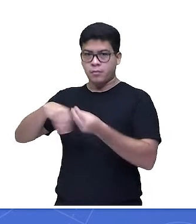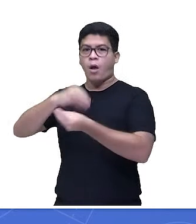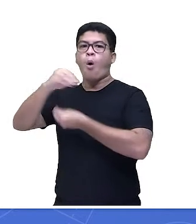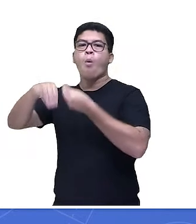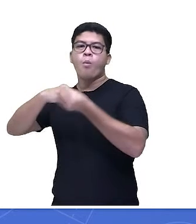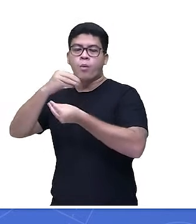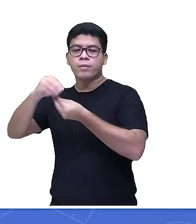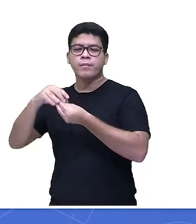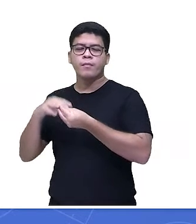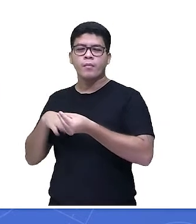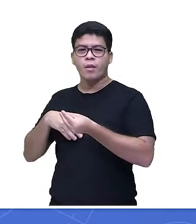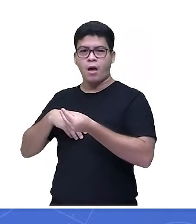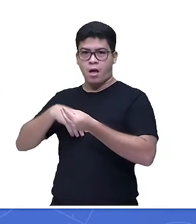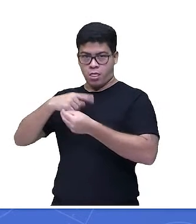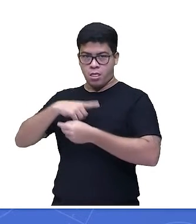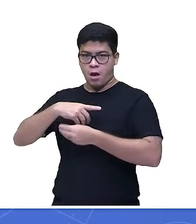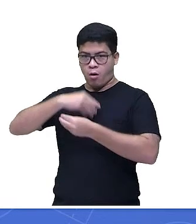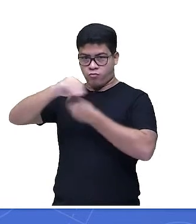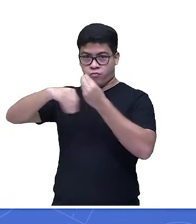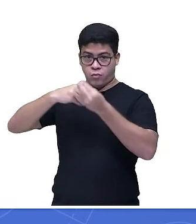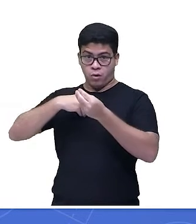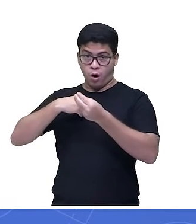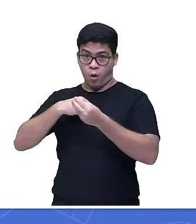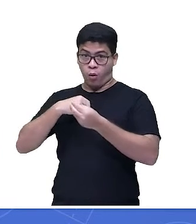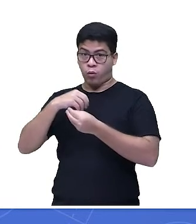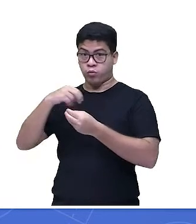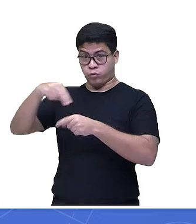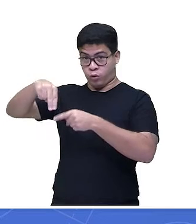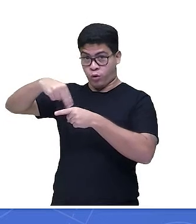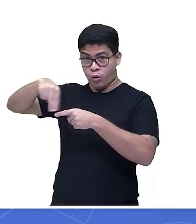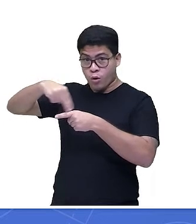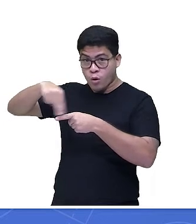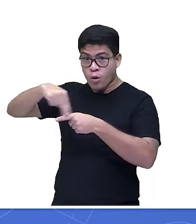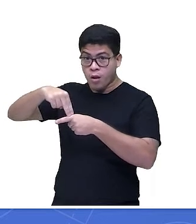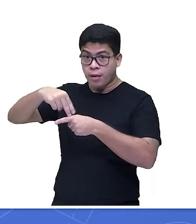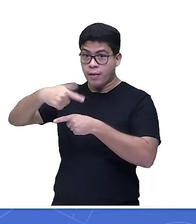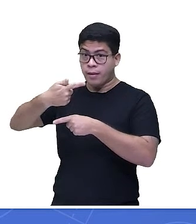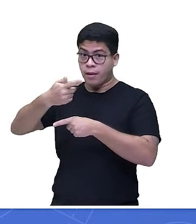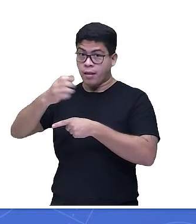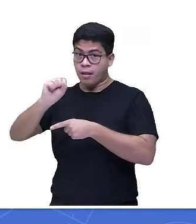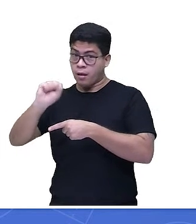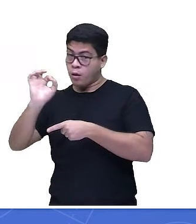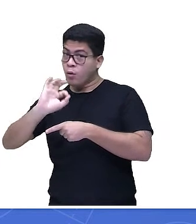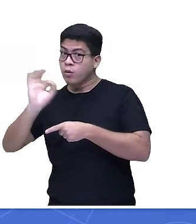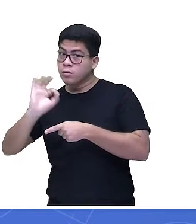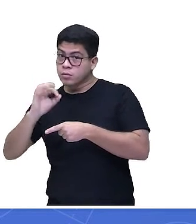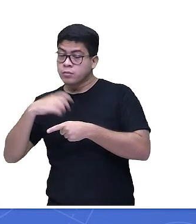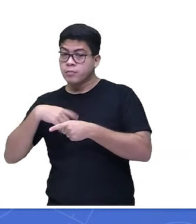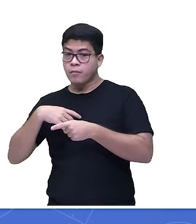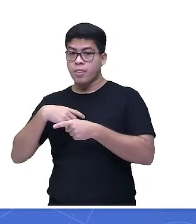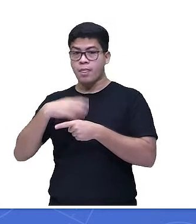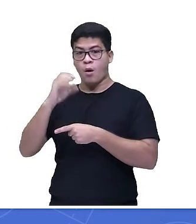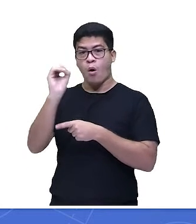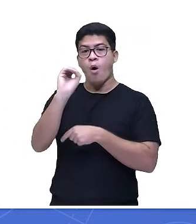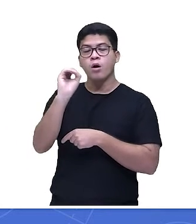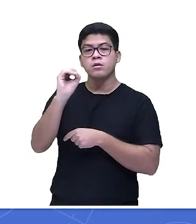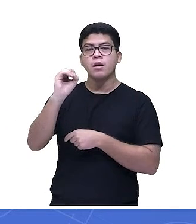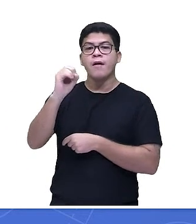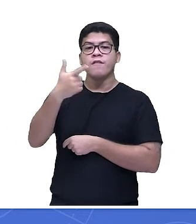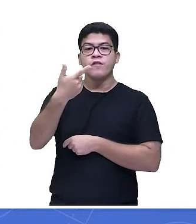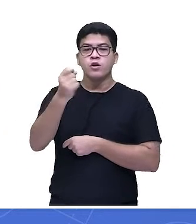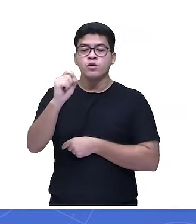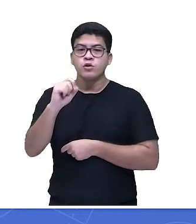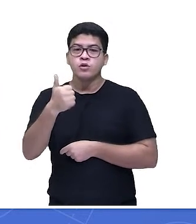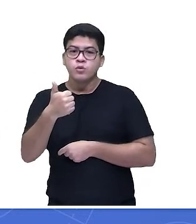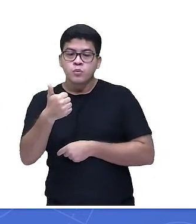como principais componentes o nitrogênio, né? 78%, hein? Oxigênio, 21%